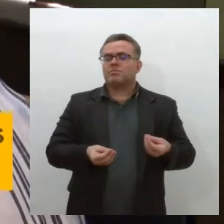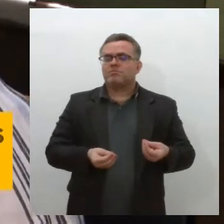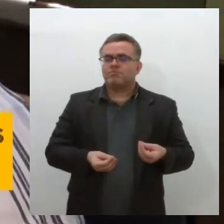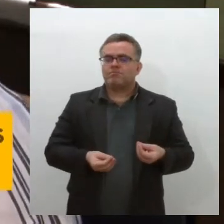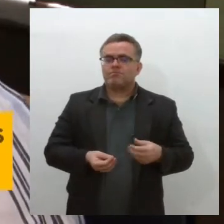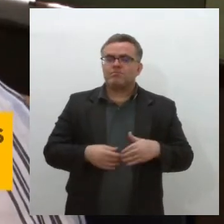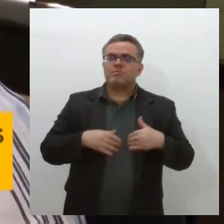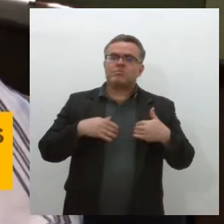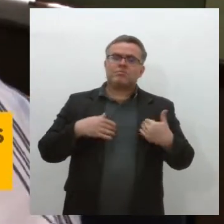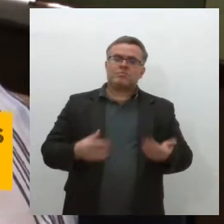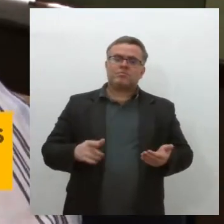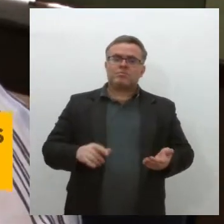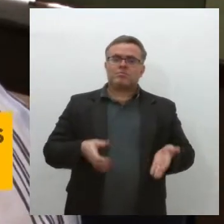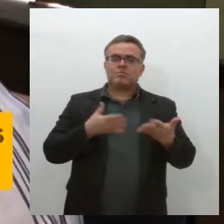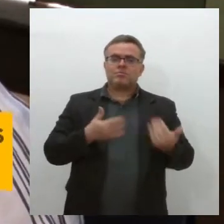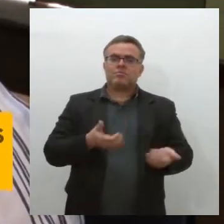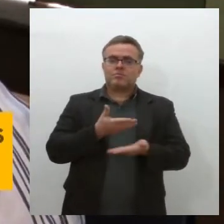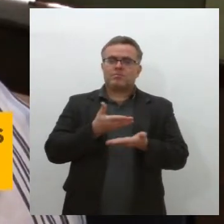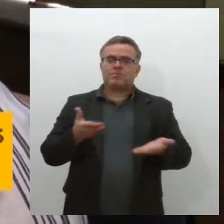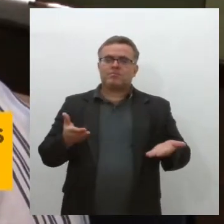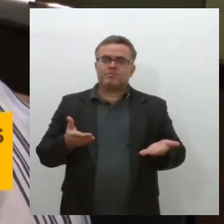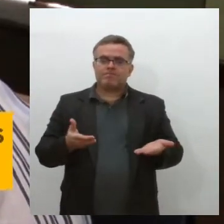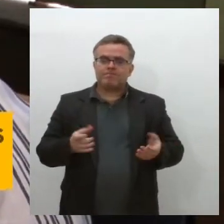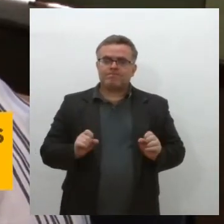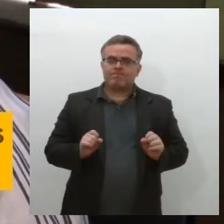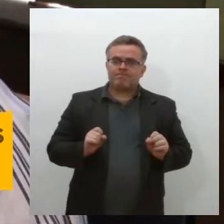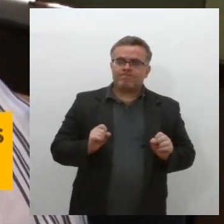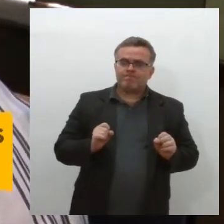Mas para o jovem isso requer um certo